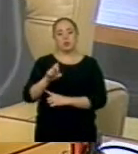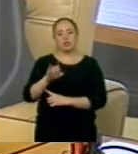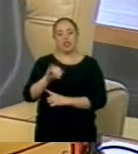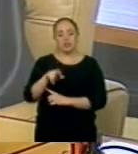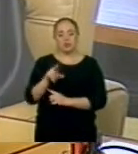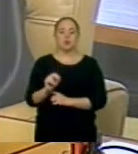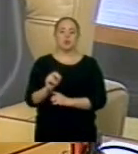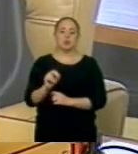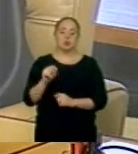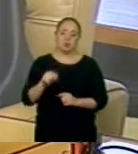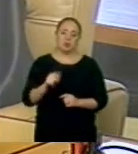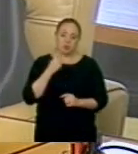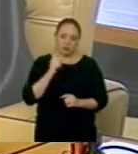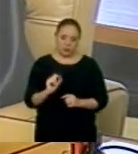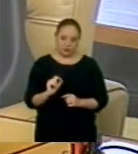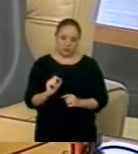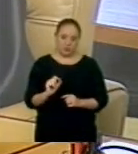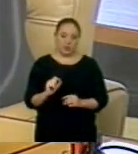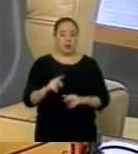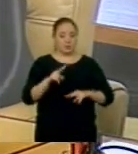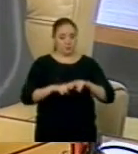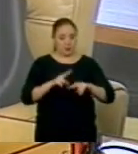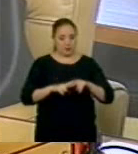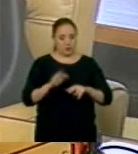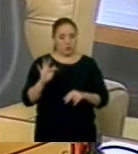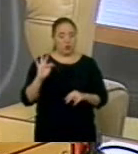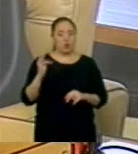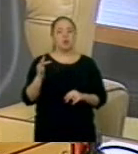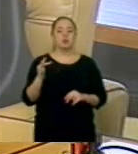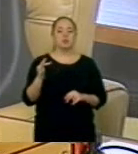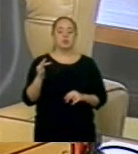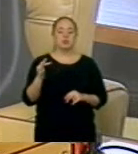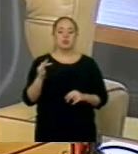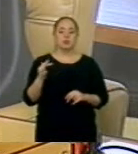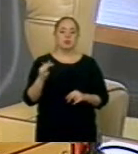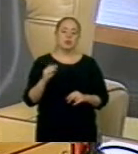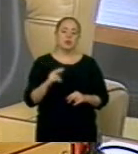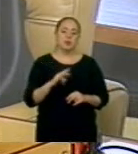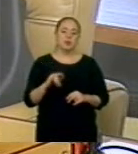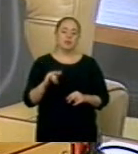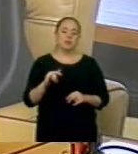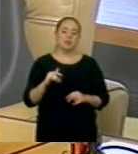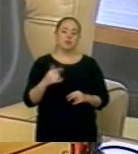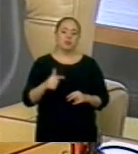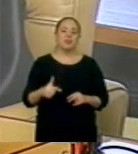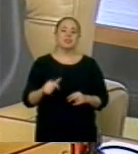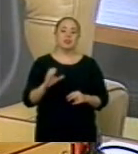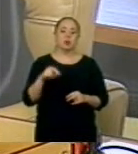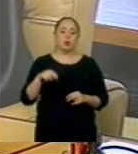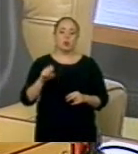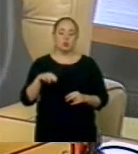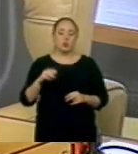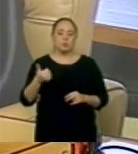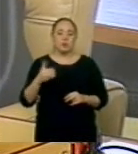Oliveira, que acentuou, com a prisão em flagrante, impedir a consumação do delito, no caso em que a